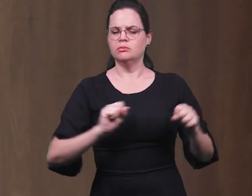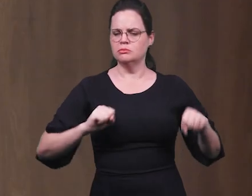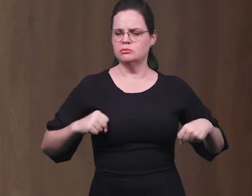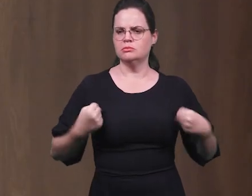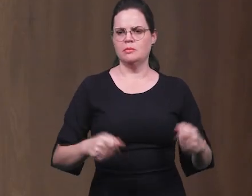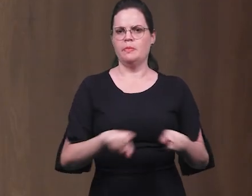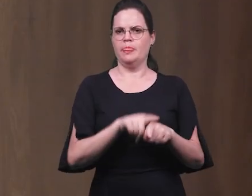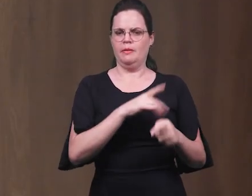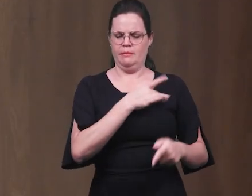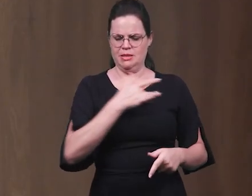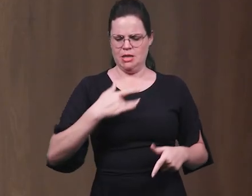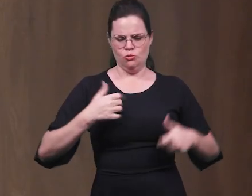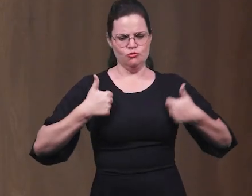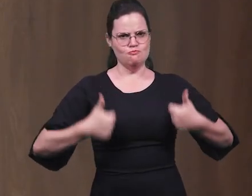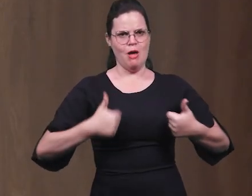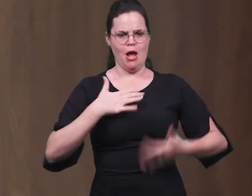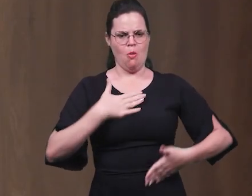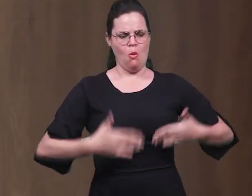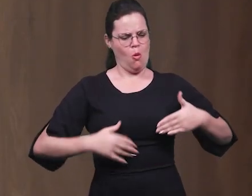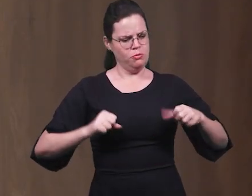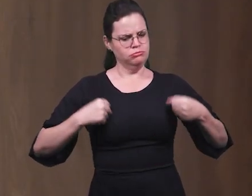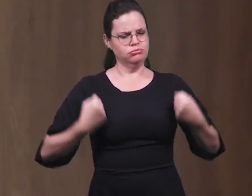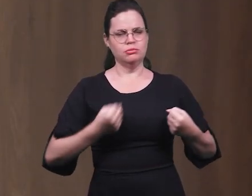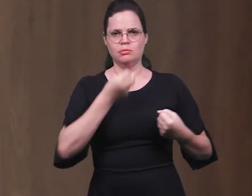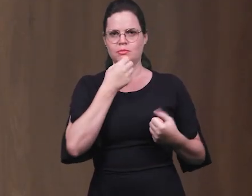mas também com seu estado físico